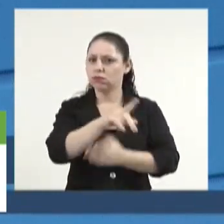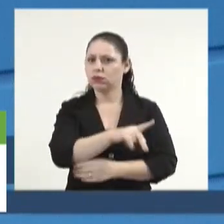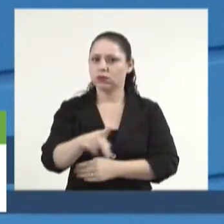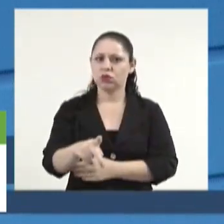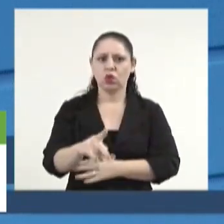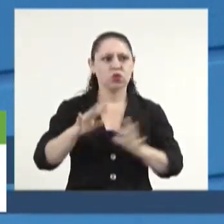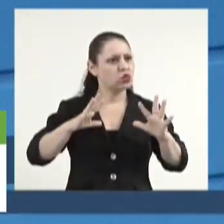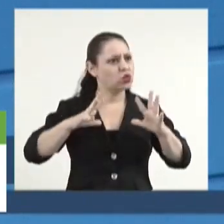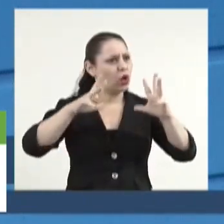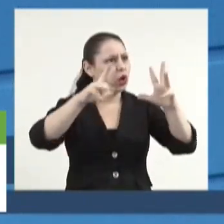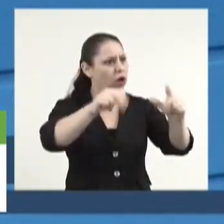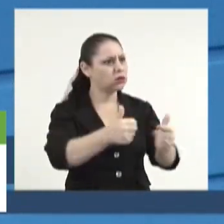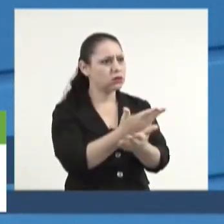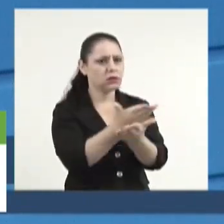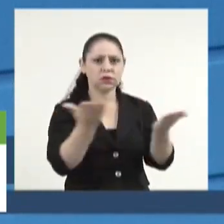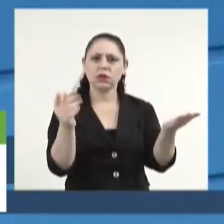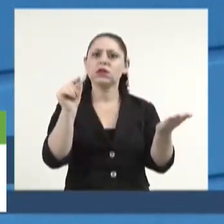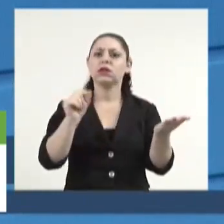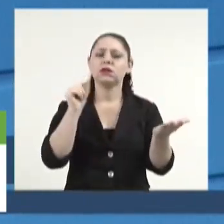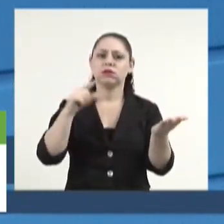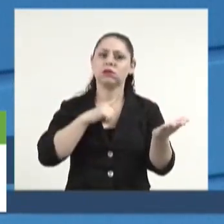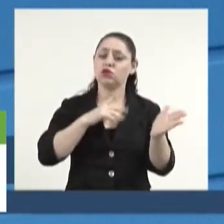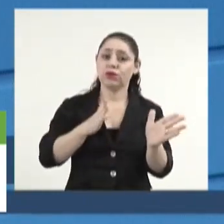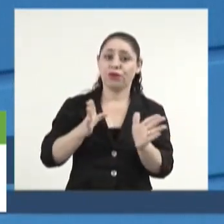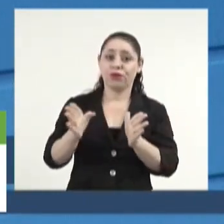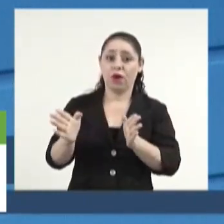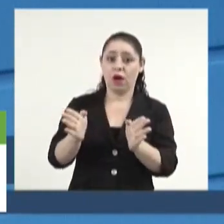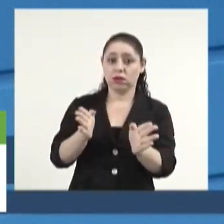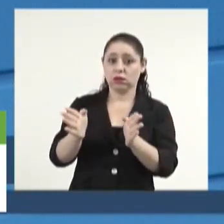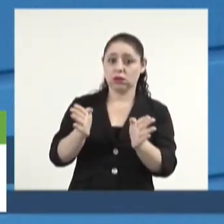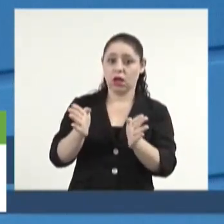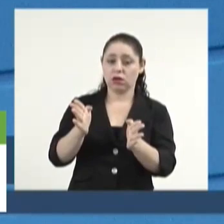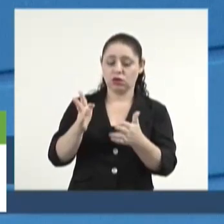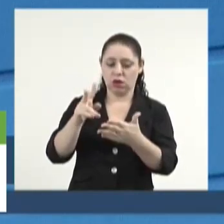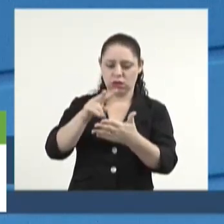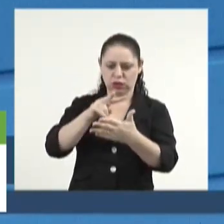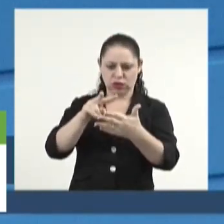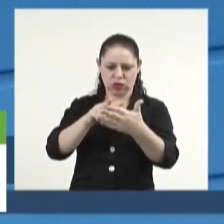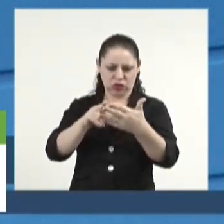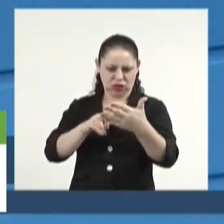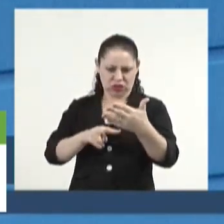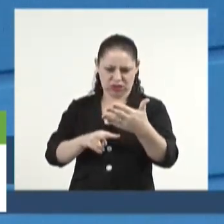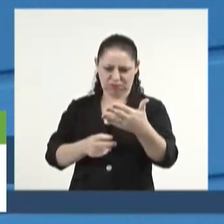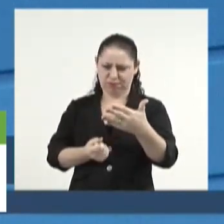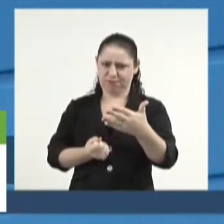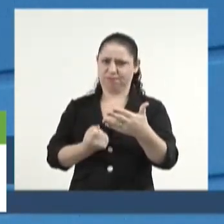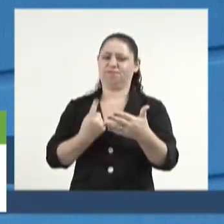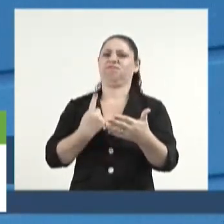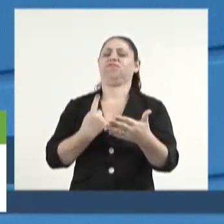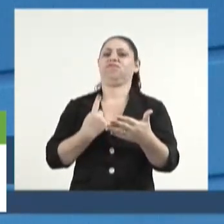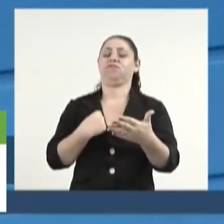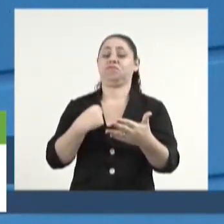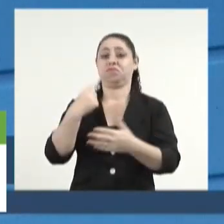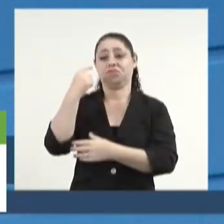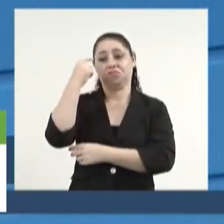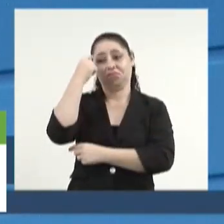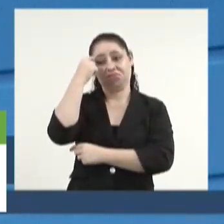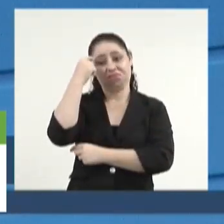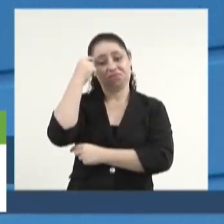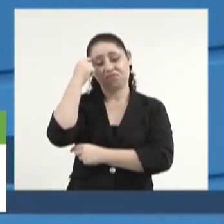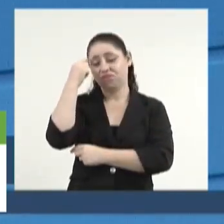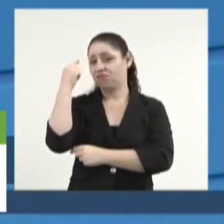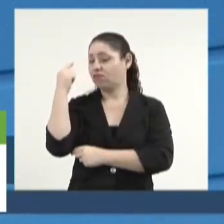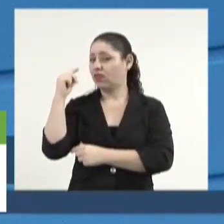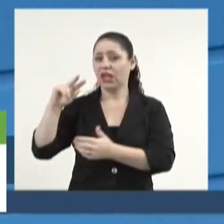Educação, estenda a todos os pares que tive acesso ao conteúdo desse livro e achei assim